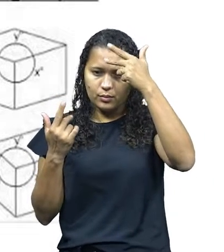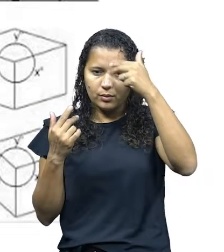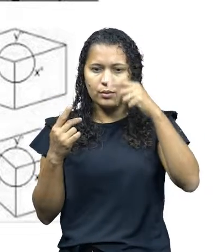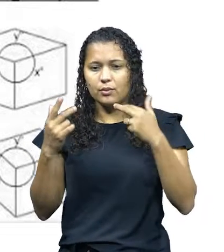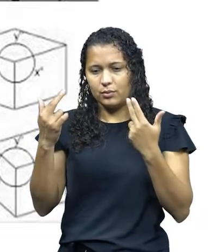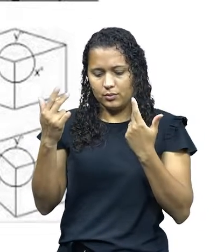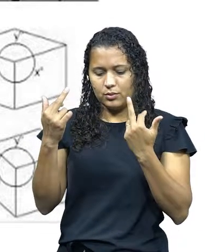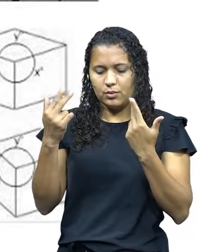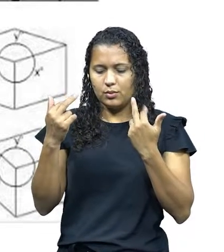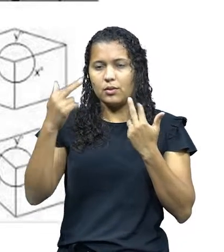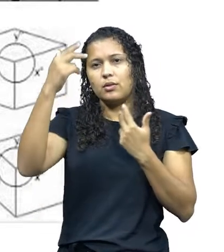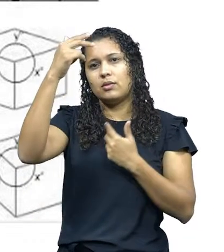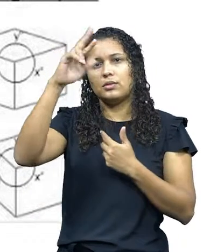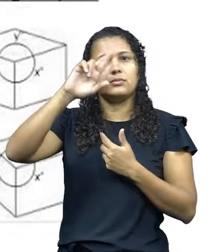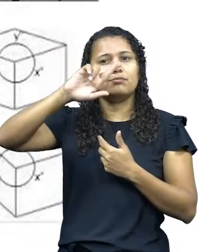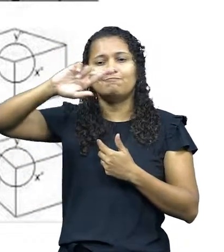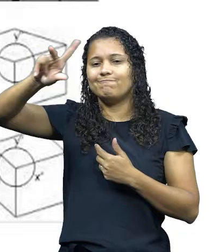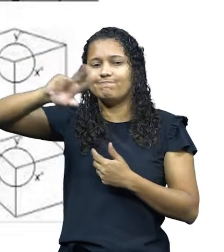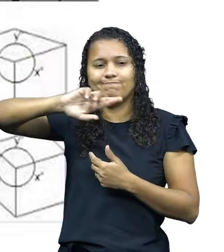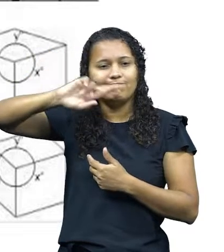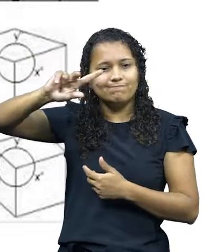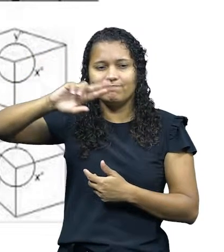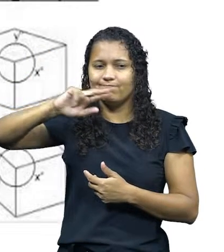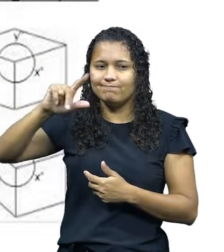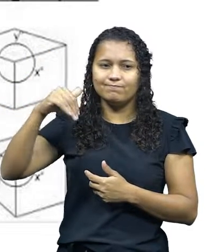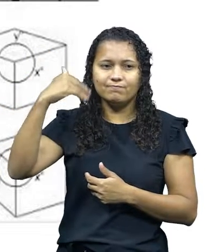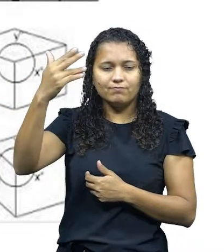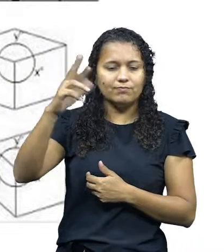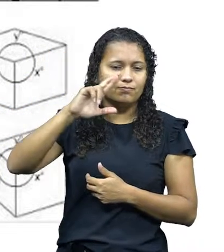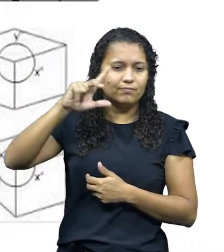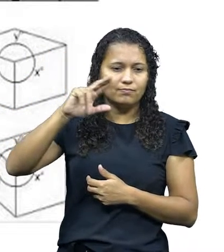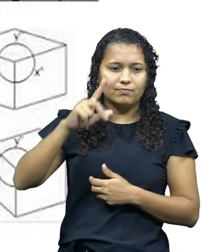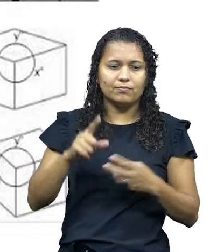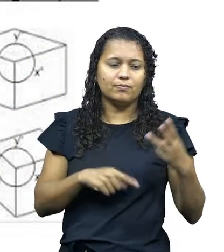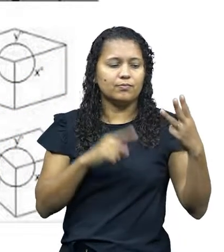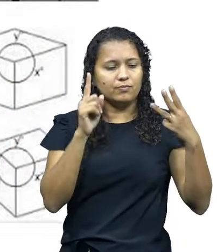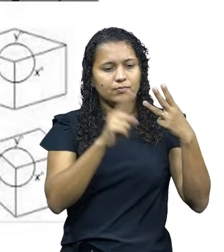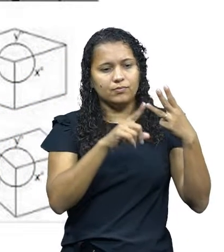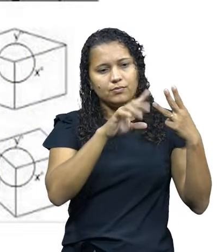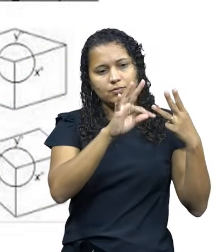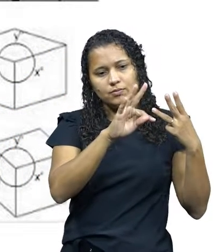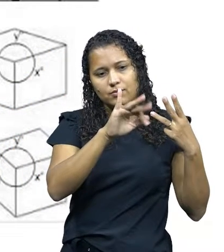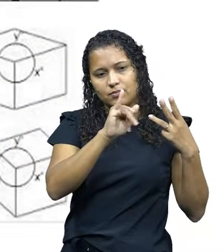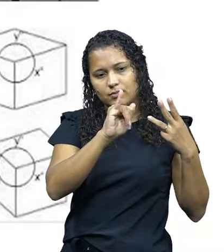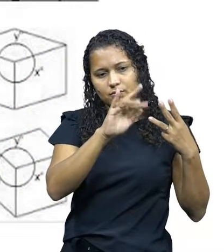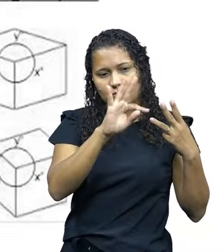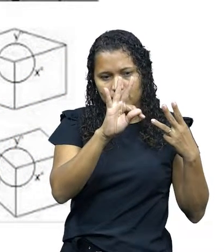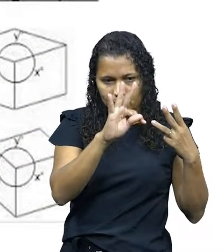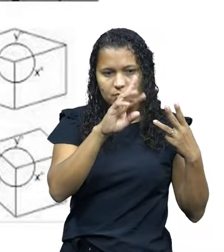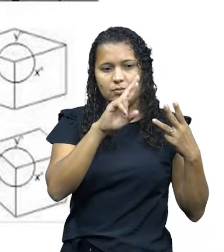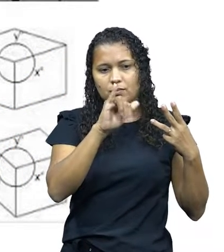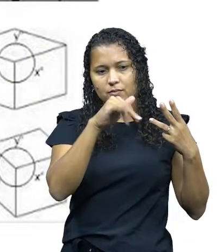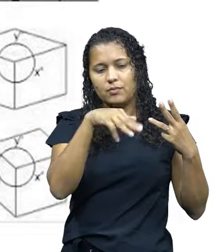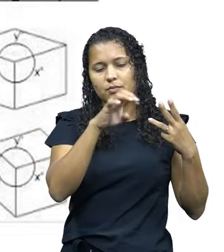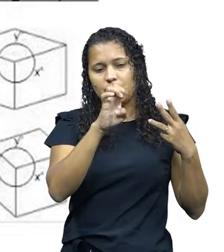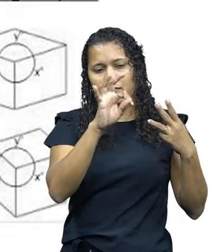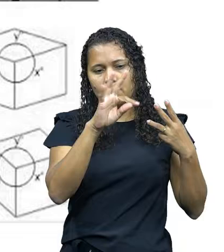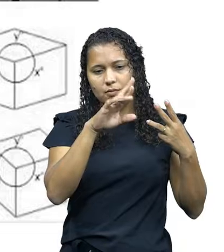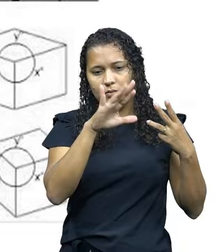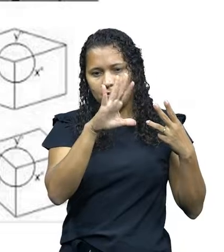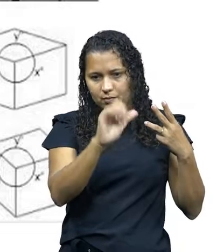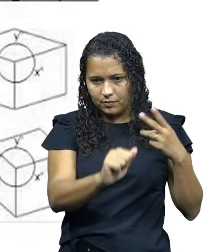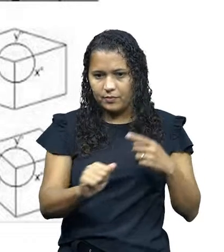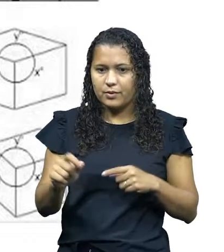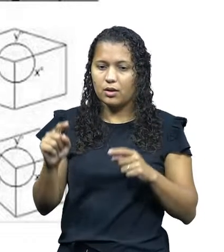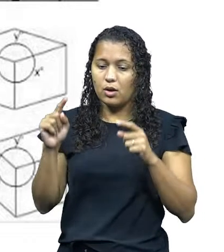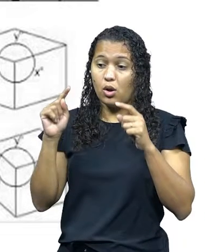iguais, mas o de cima não. A parte superior não. Na trimétrica, ela ocorre quando os três eixos, eles formam